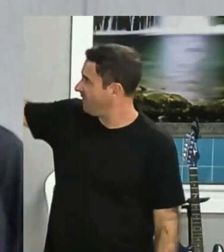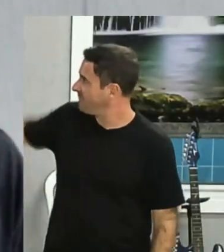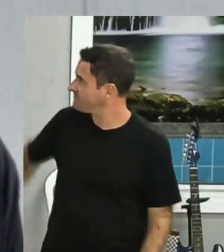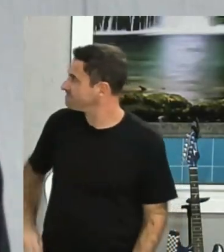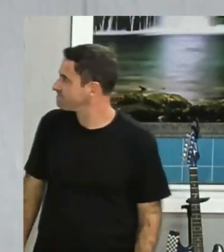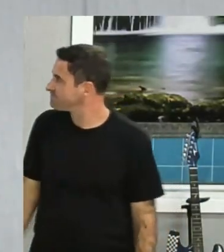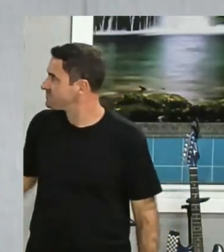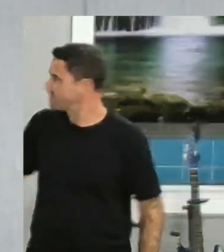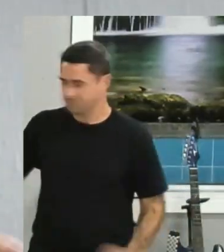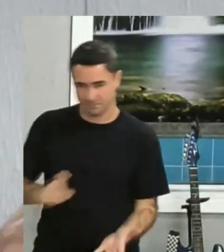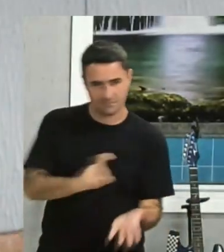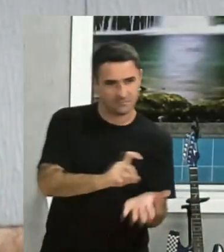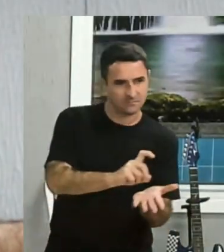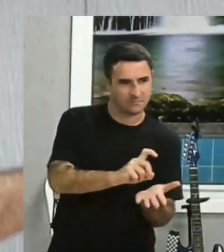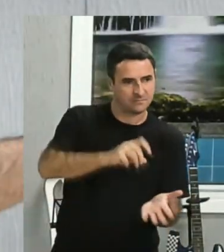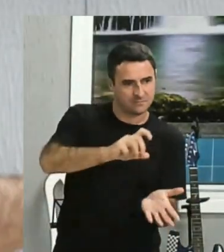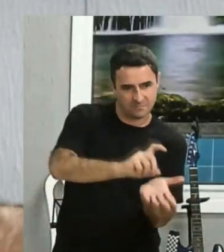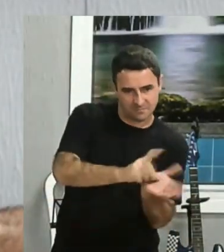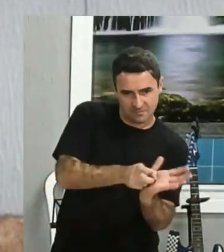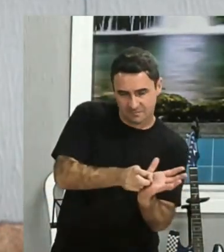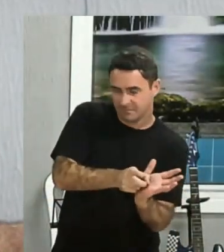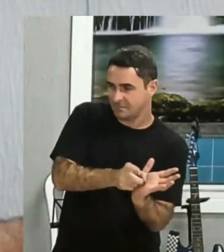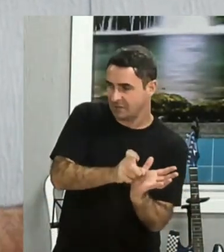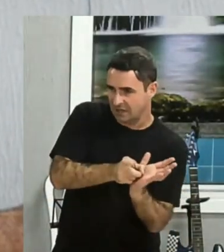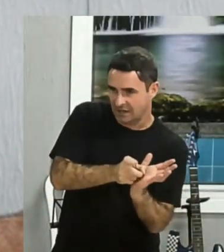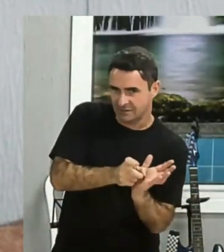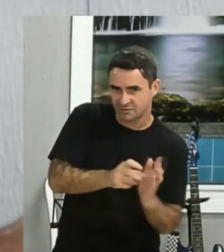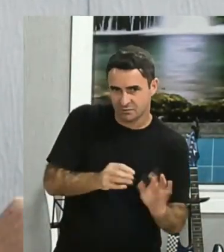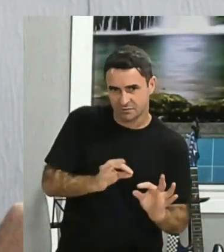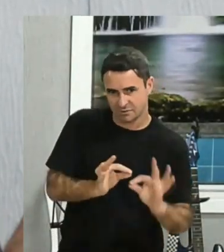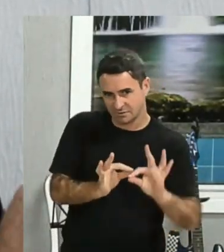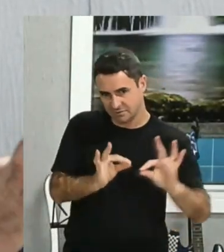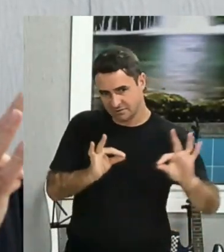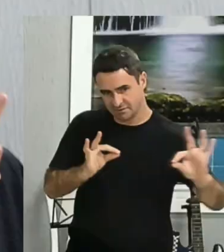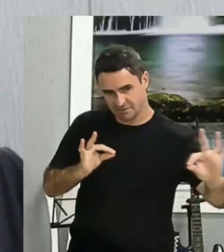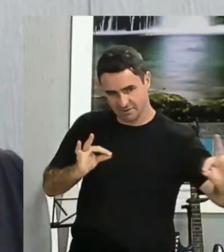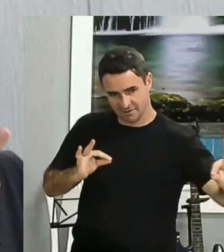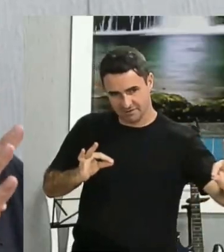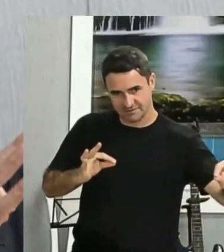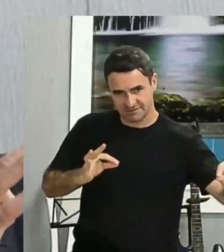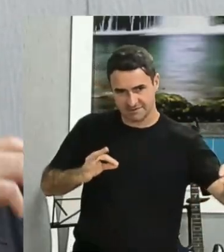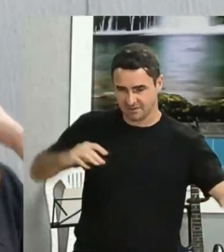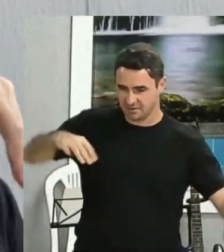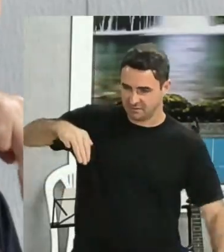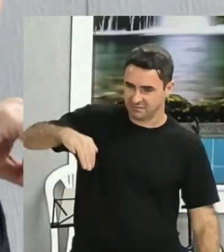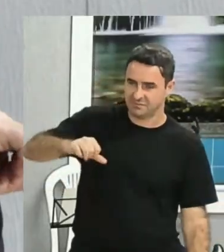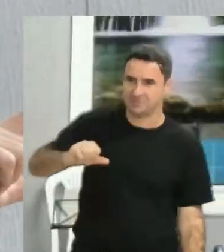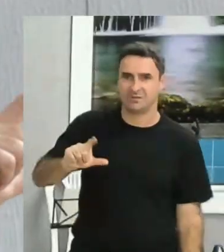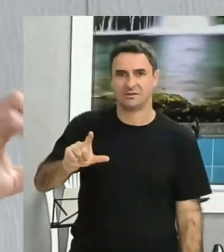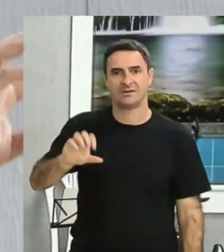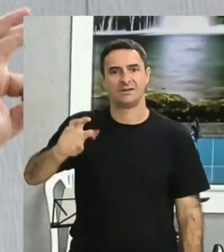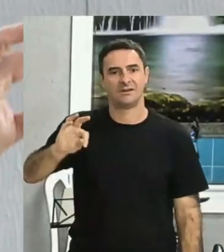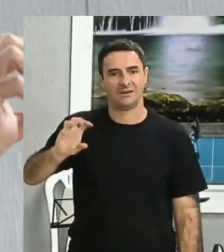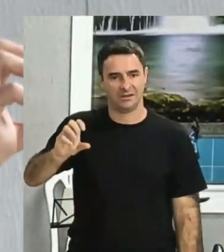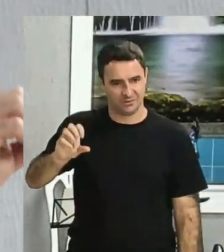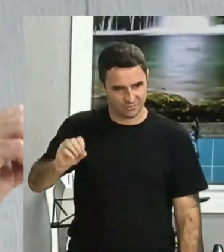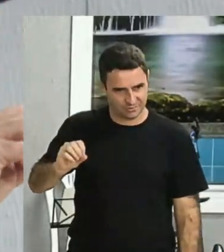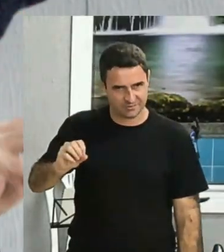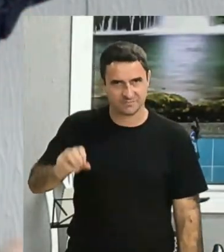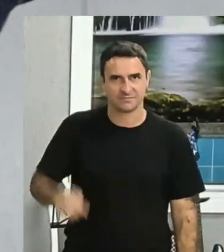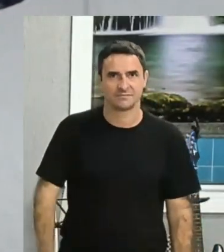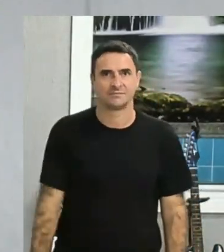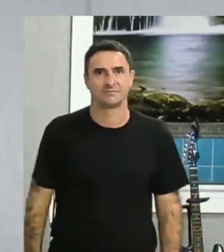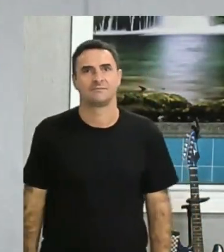Patmos Mileto é aqui. Eu sei que eu perdi a saída da televisão, mas só para explicar, depois